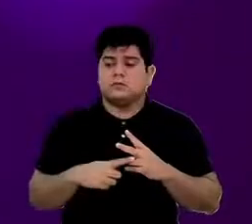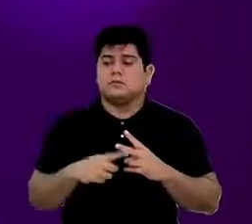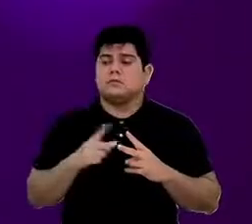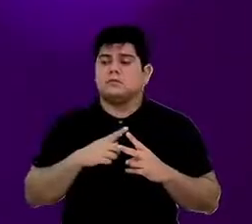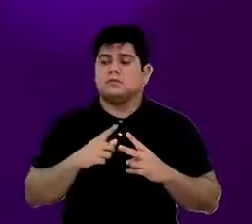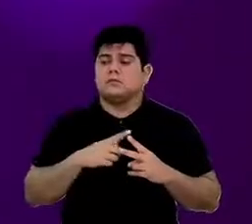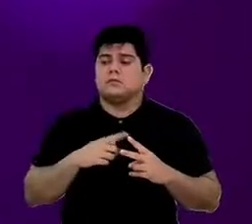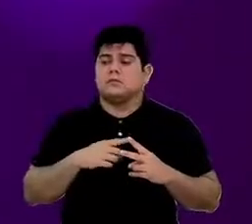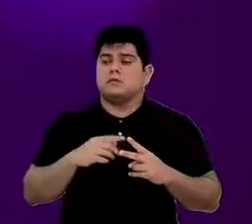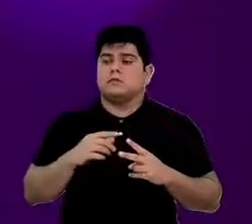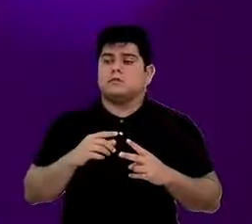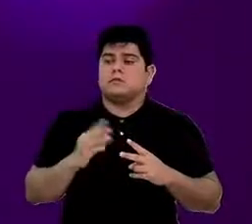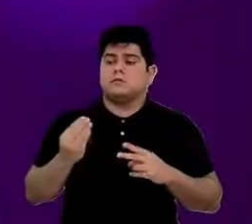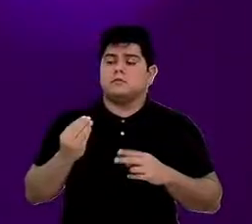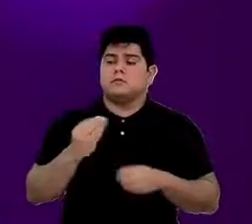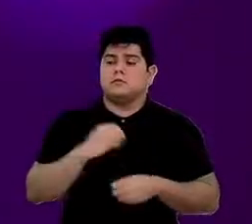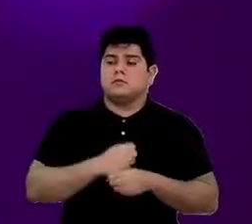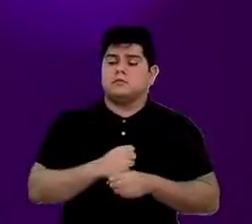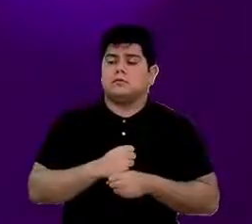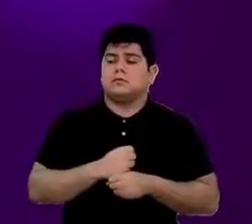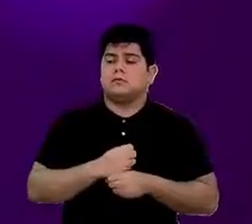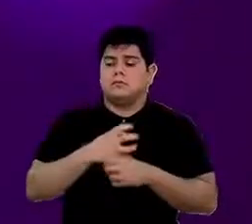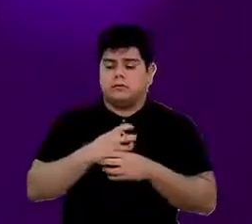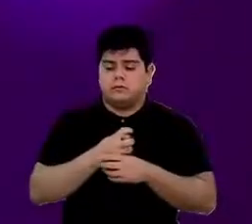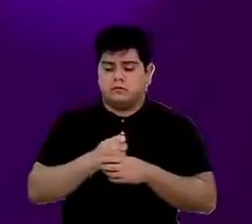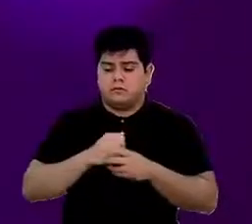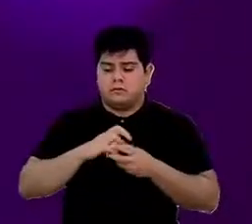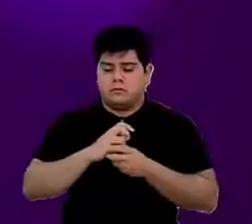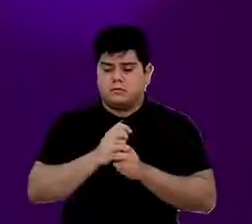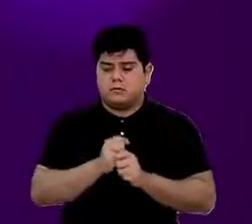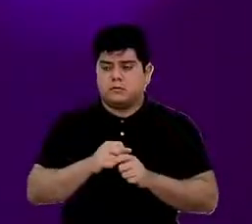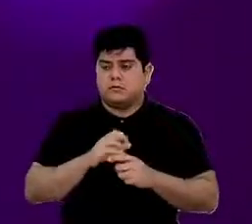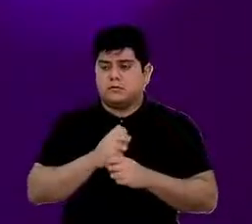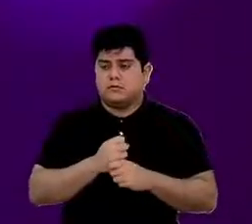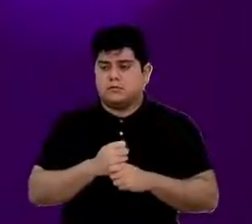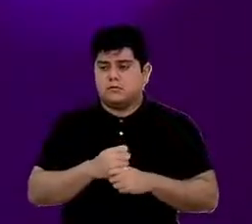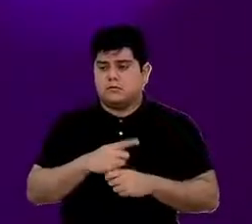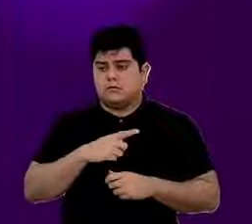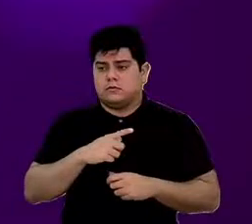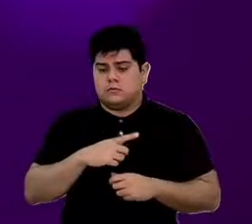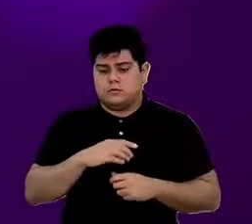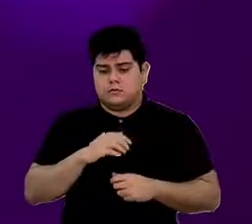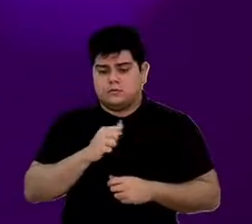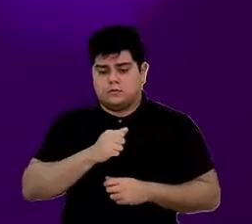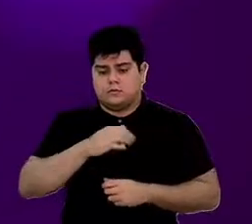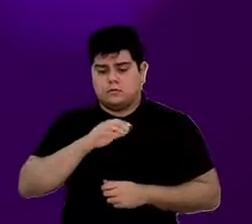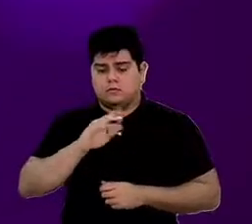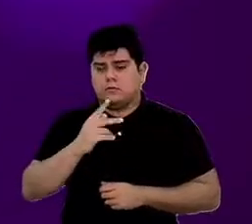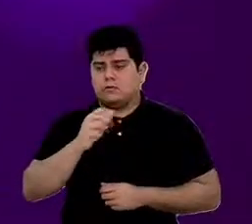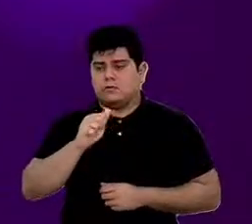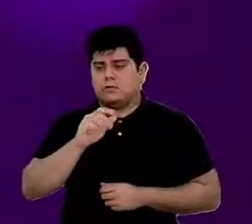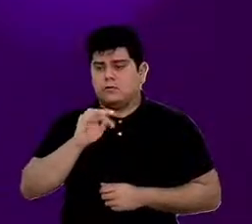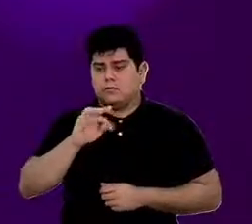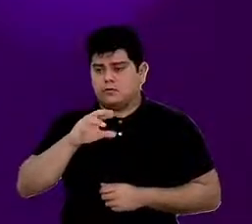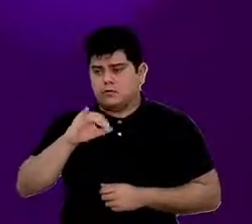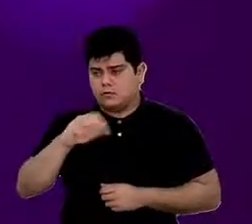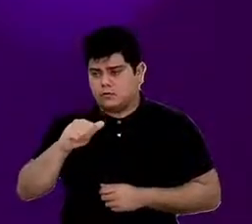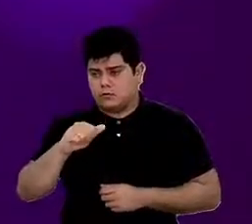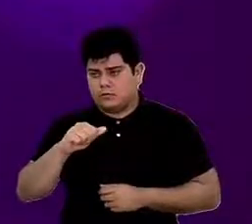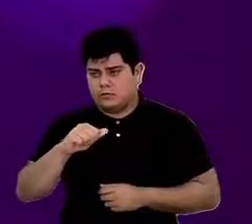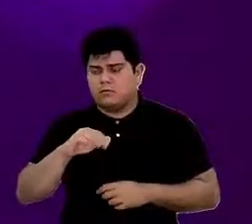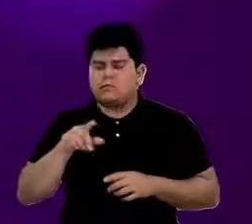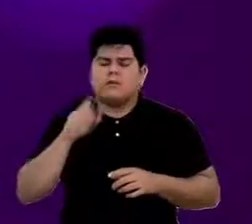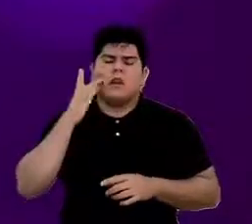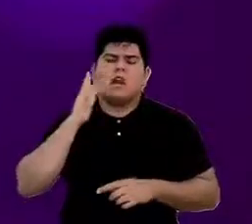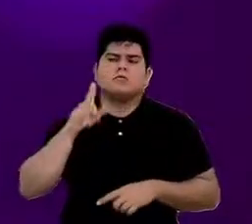seca, ele ia botar uma válvula em posição aórtica por catéter. Então, que